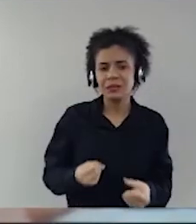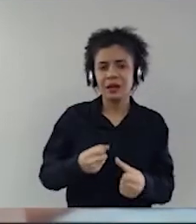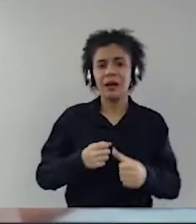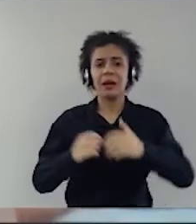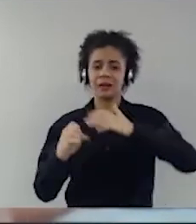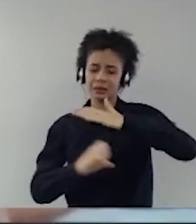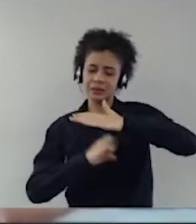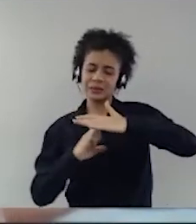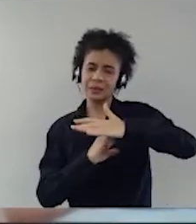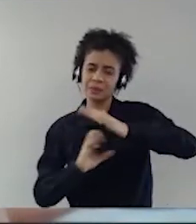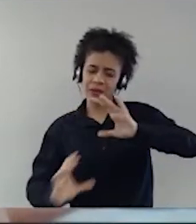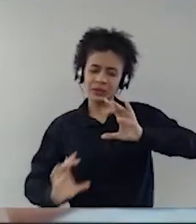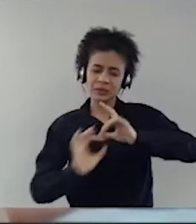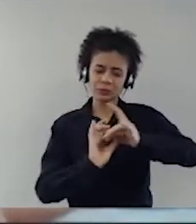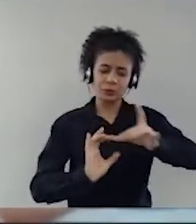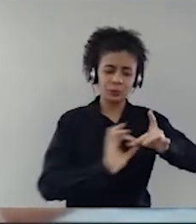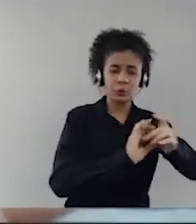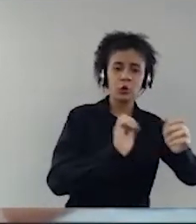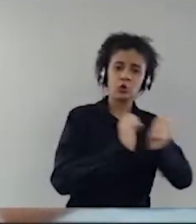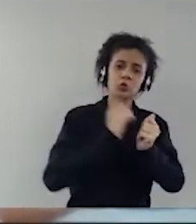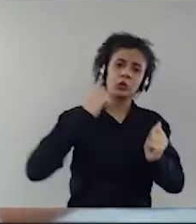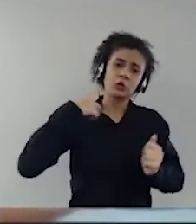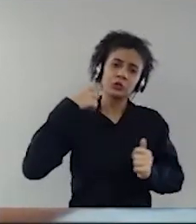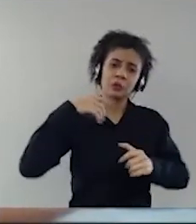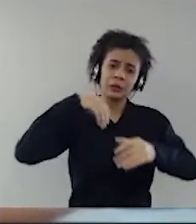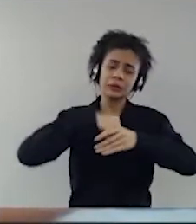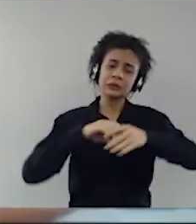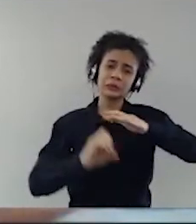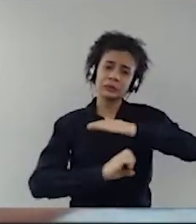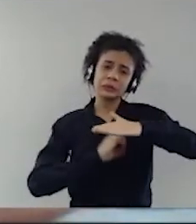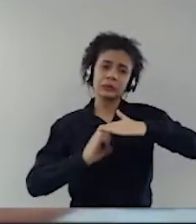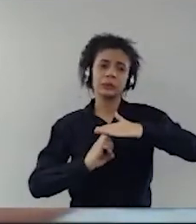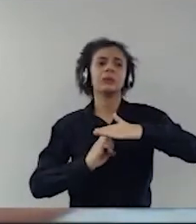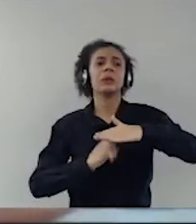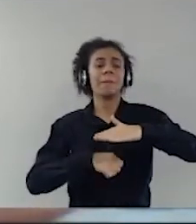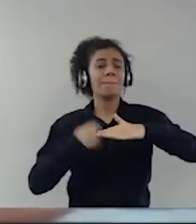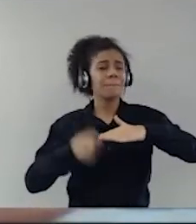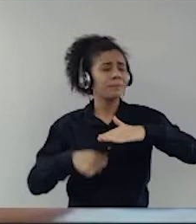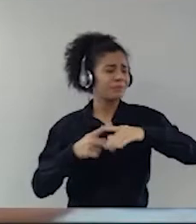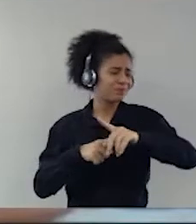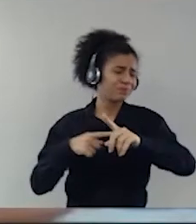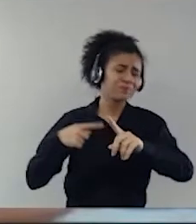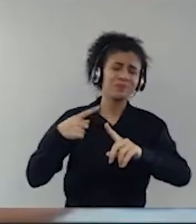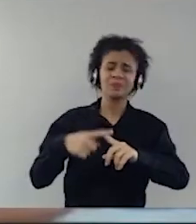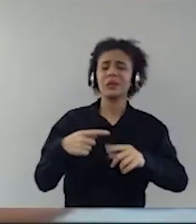da advocacia empresarial tem que ser mais